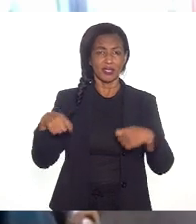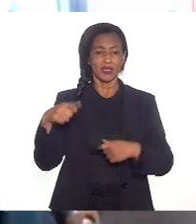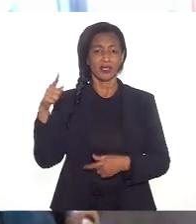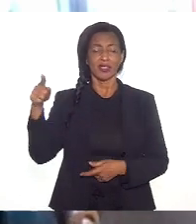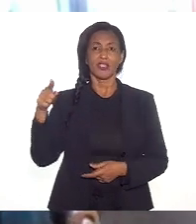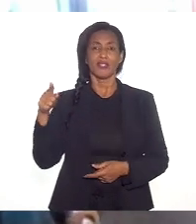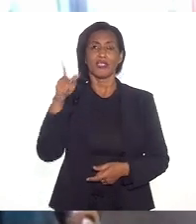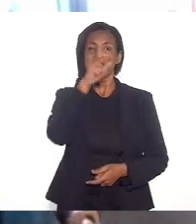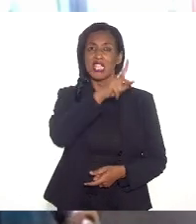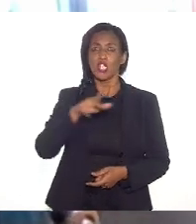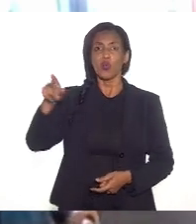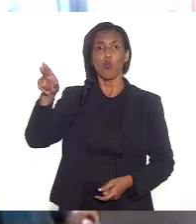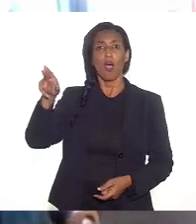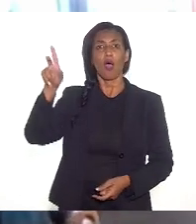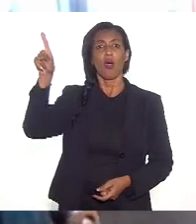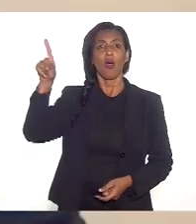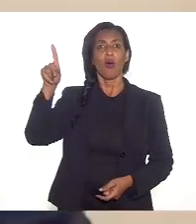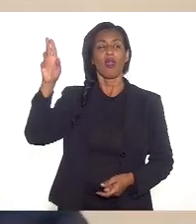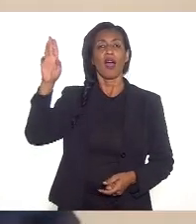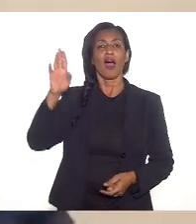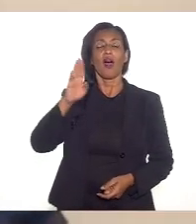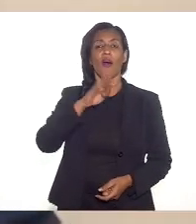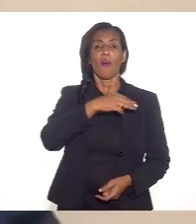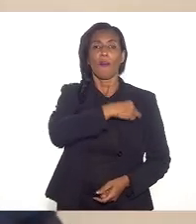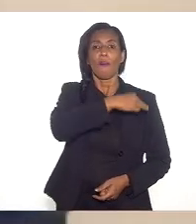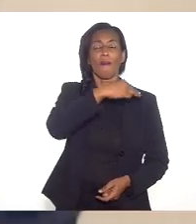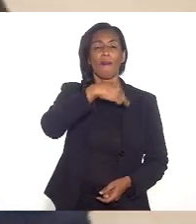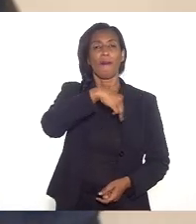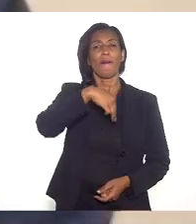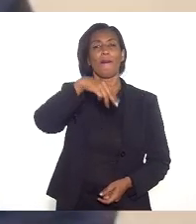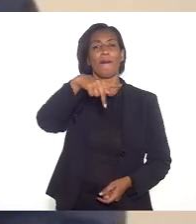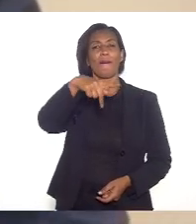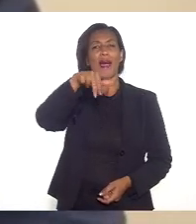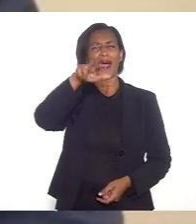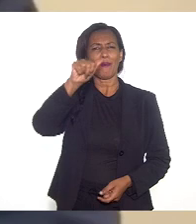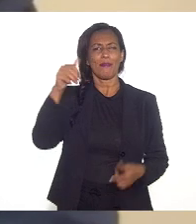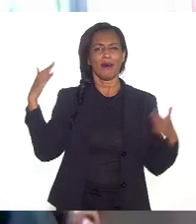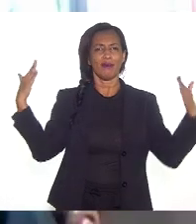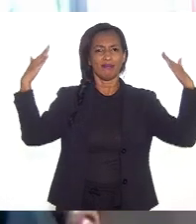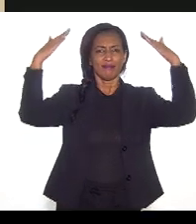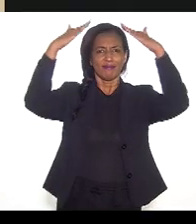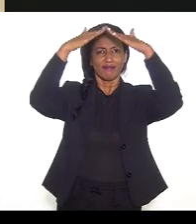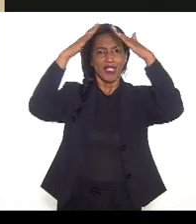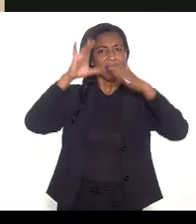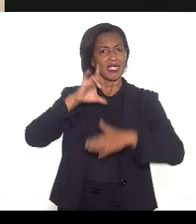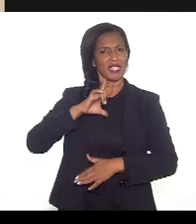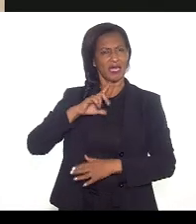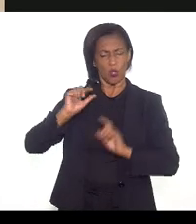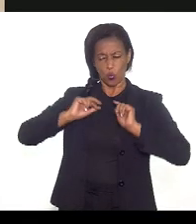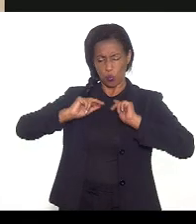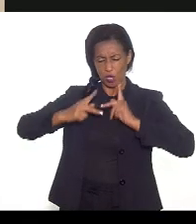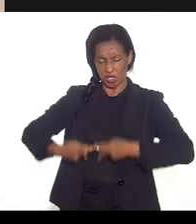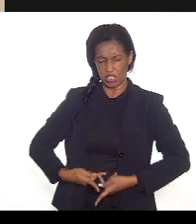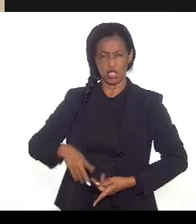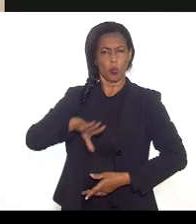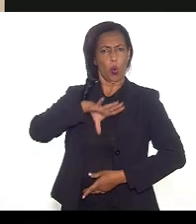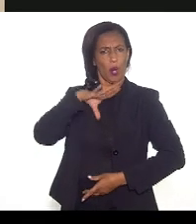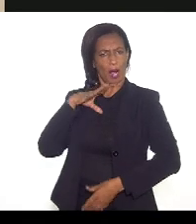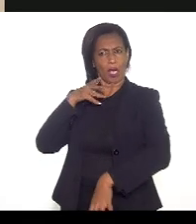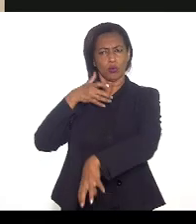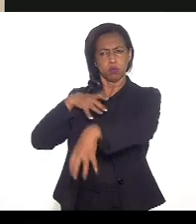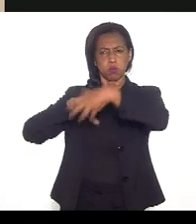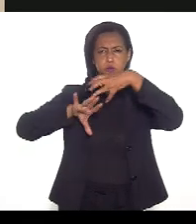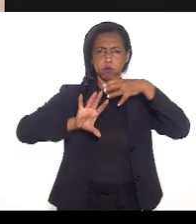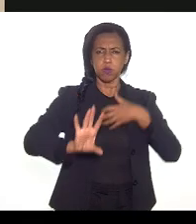Papa Francisco, que tem demonstrado humanismo, coragem, sentimento de empatia com